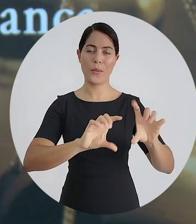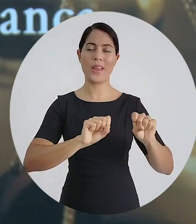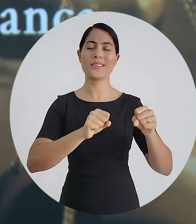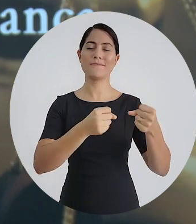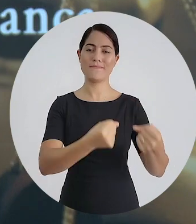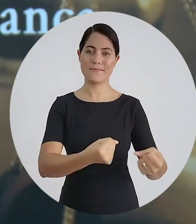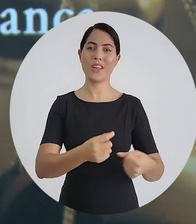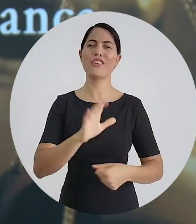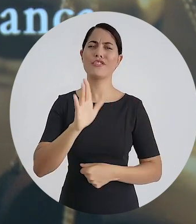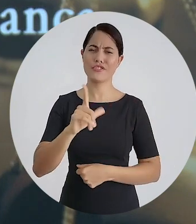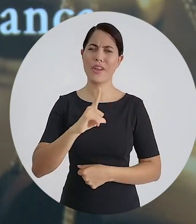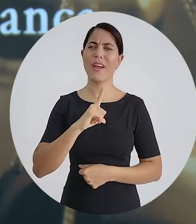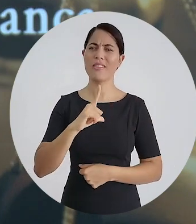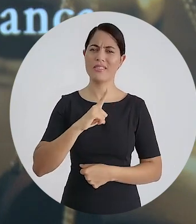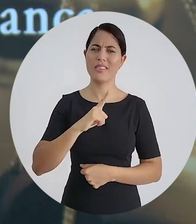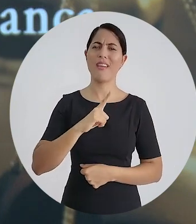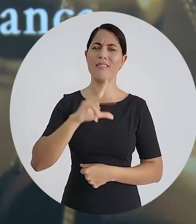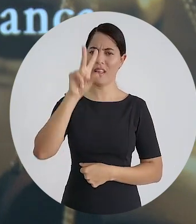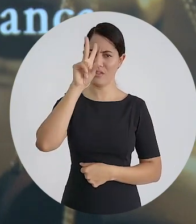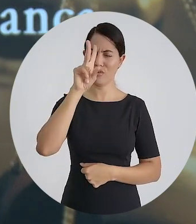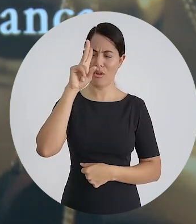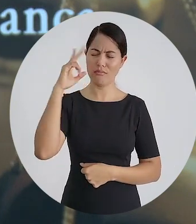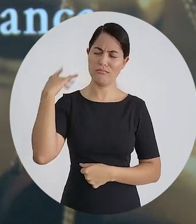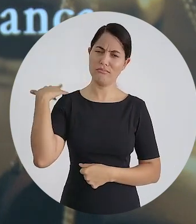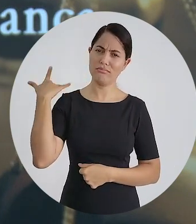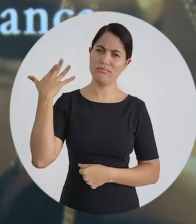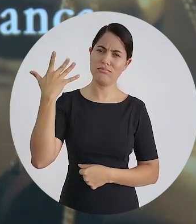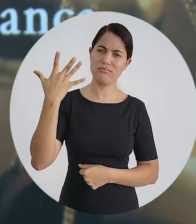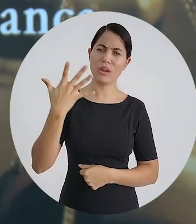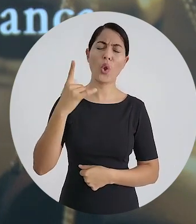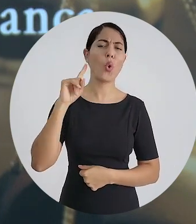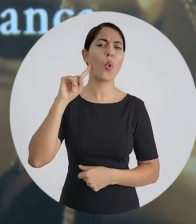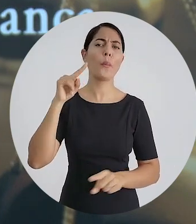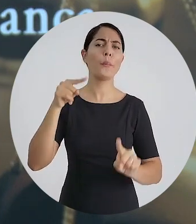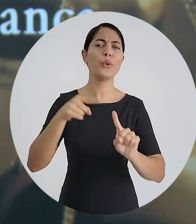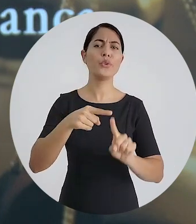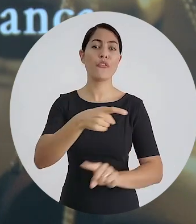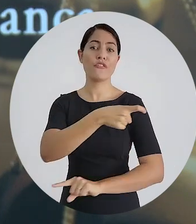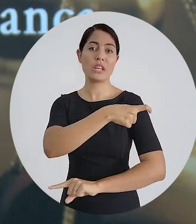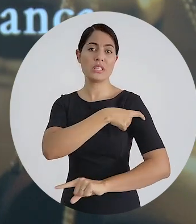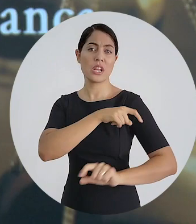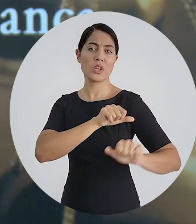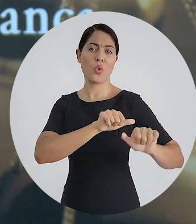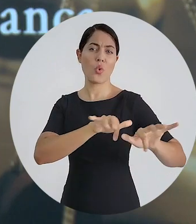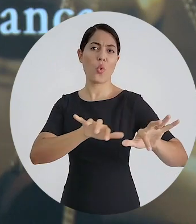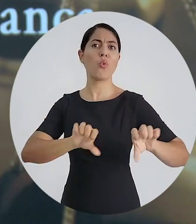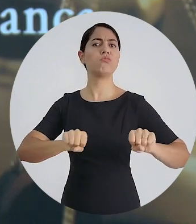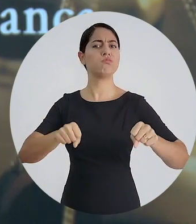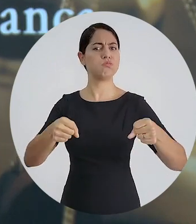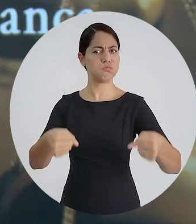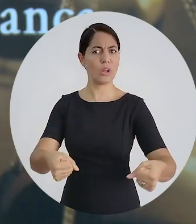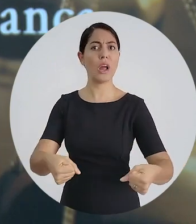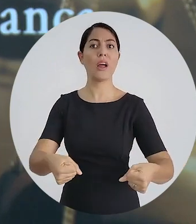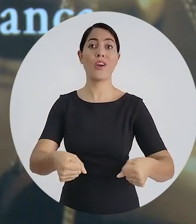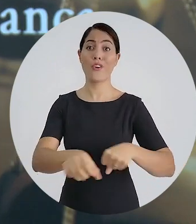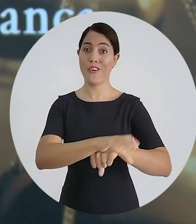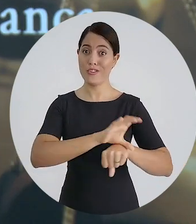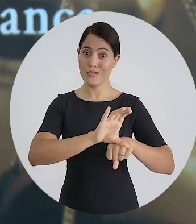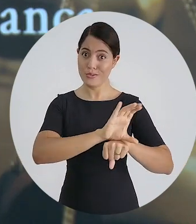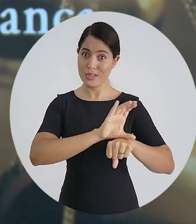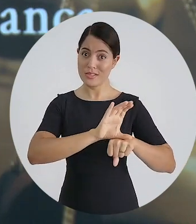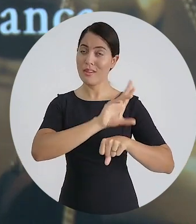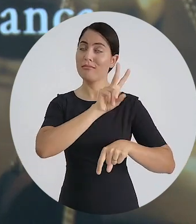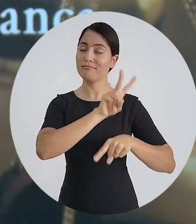dias assim tem sido feito na nossa história, lutar pela vacinação, pela saúde, proteger